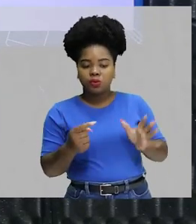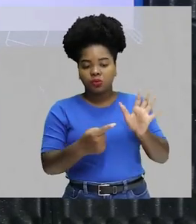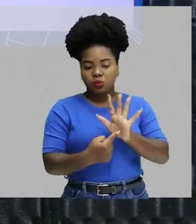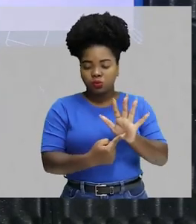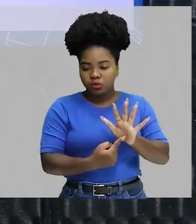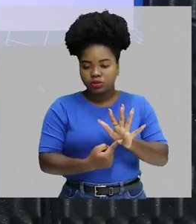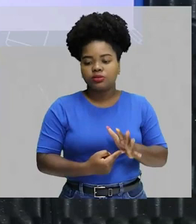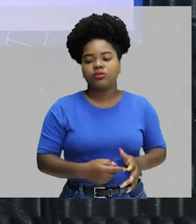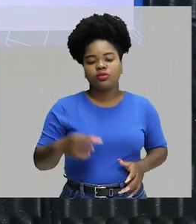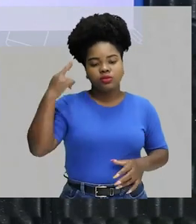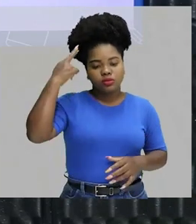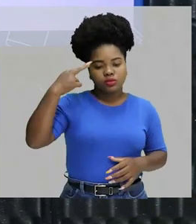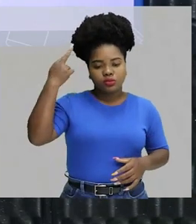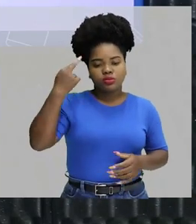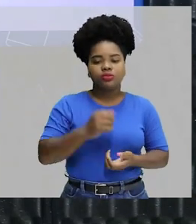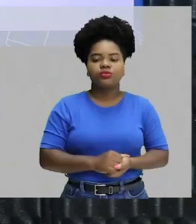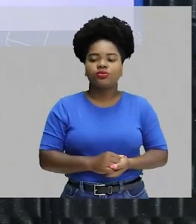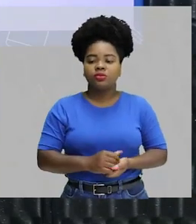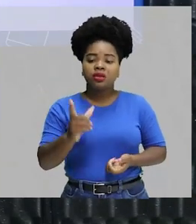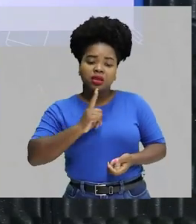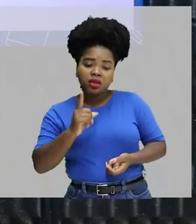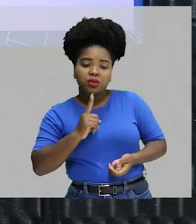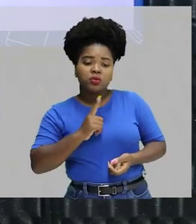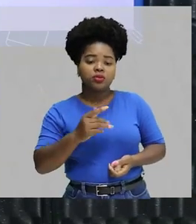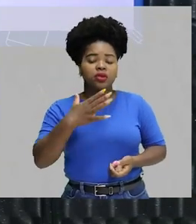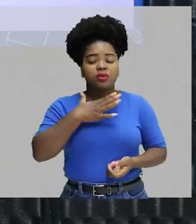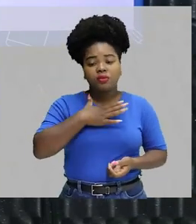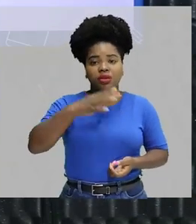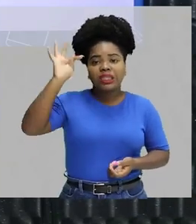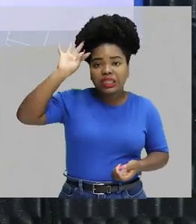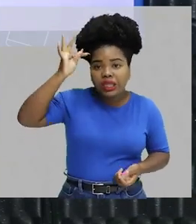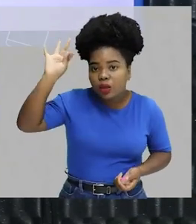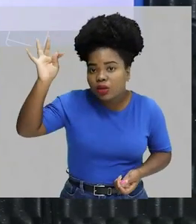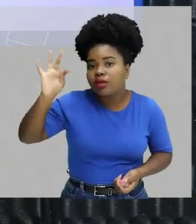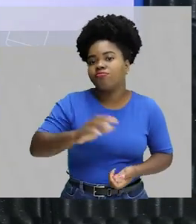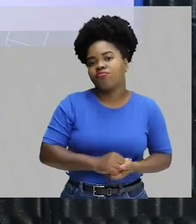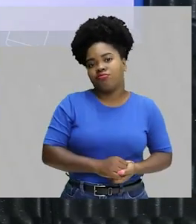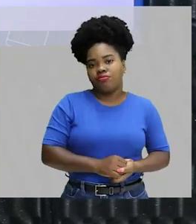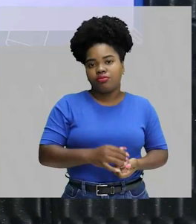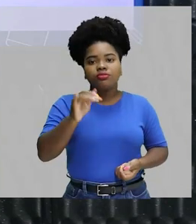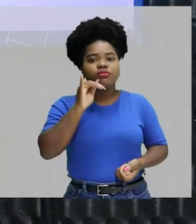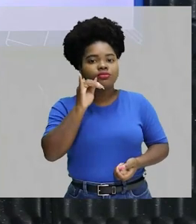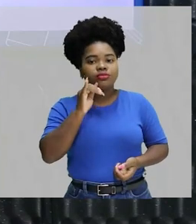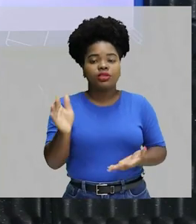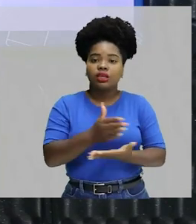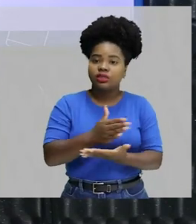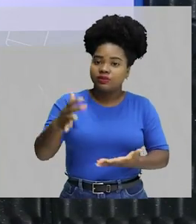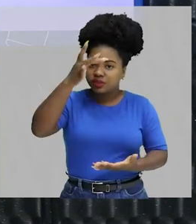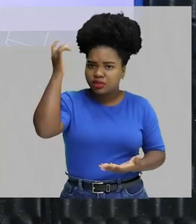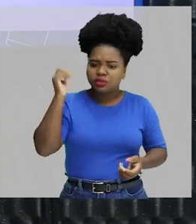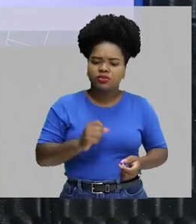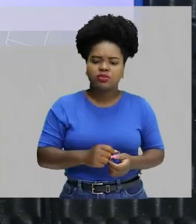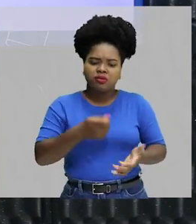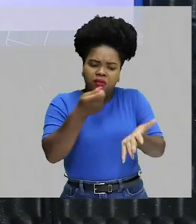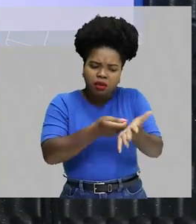razão eu tenho razão para pensar desse jeito eu tenho as minhas razões Às vezes as pessoas ficam insistindo